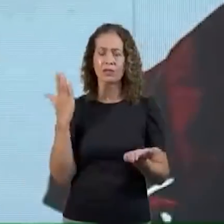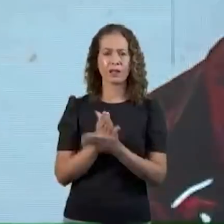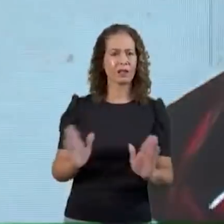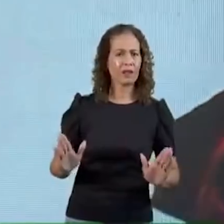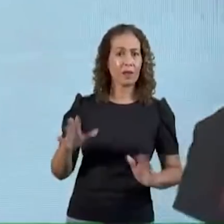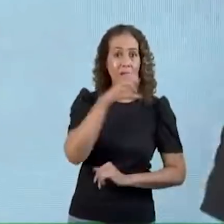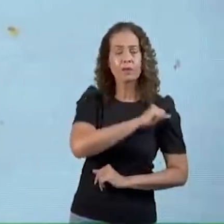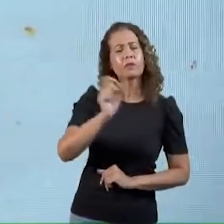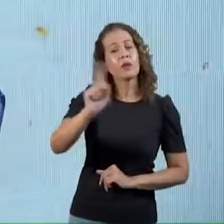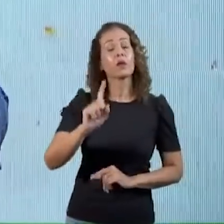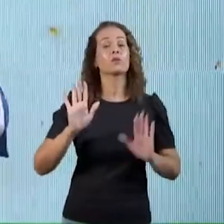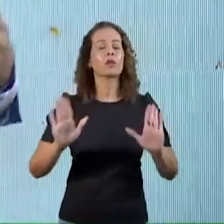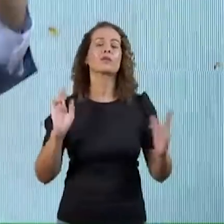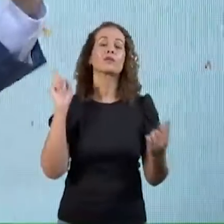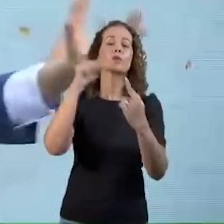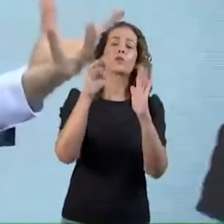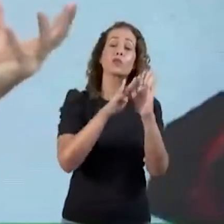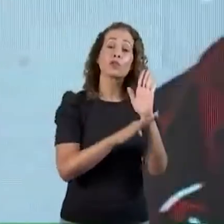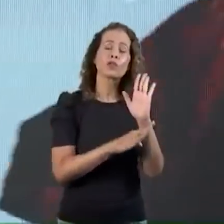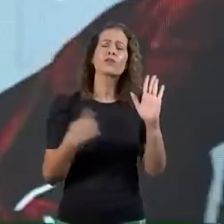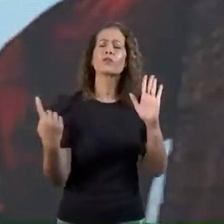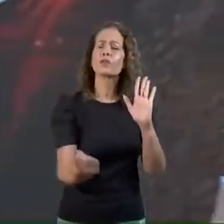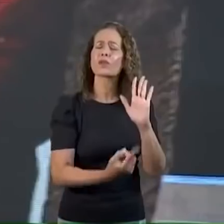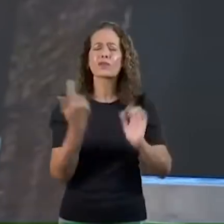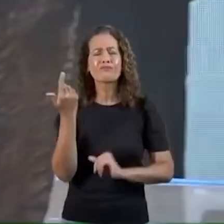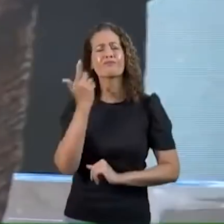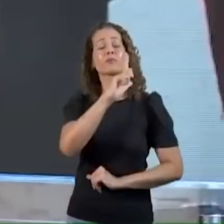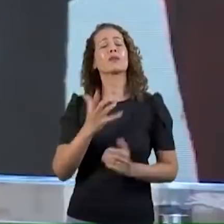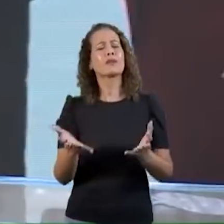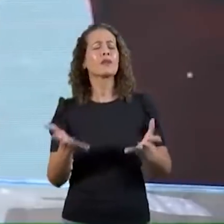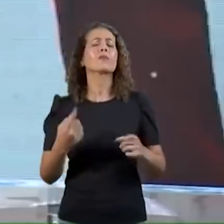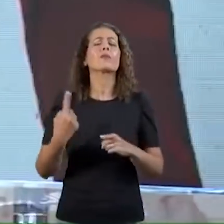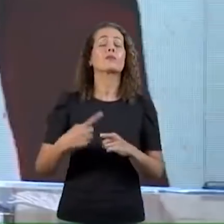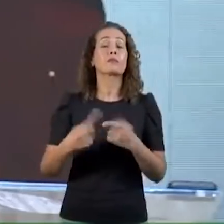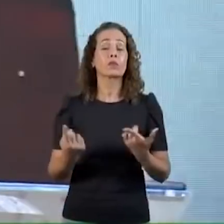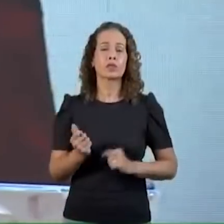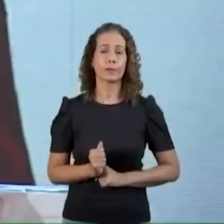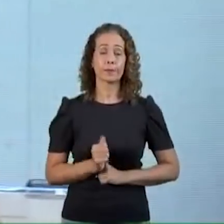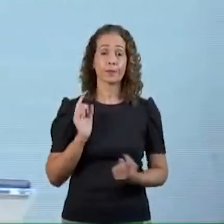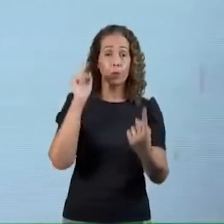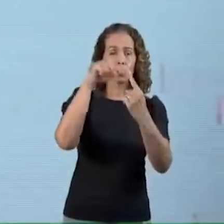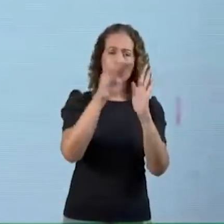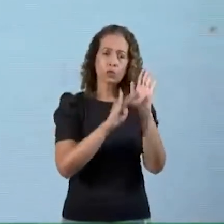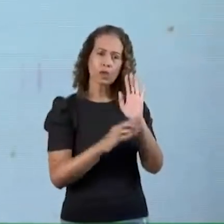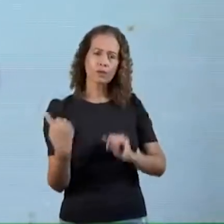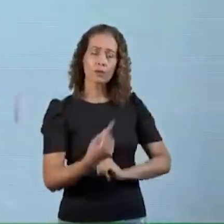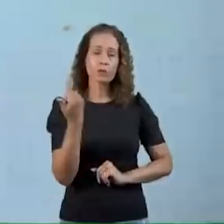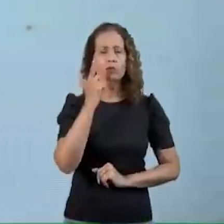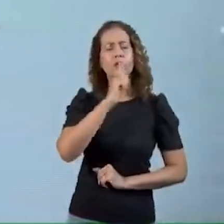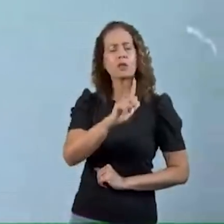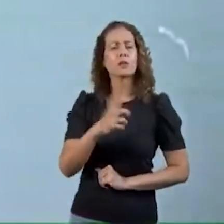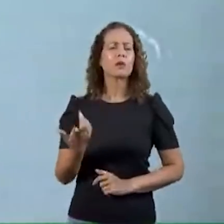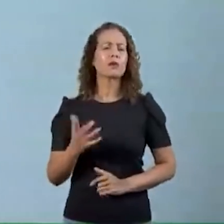esse ano, amém? Nós queremos cumprir esses alvos, por quê? Porque cumprindo os alvos, nós veremos que